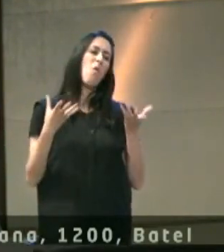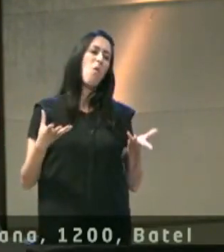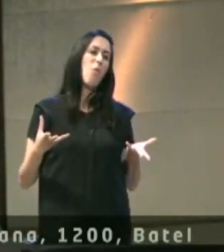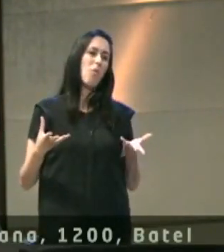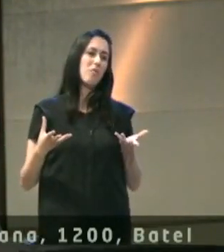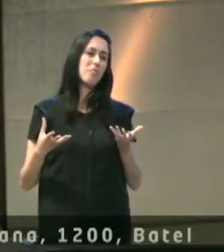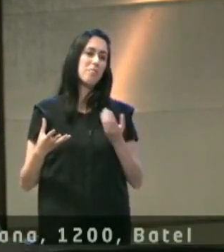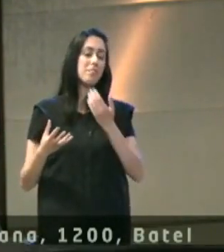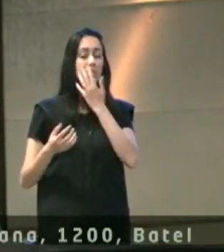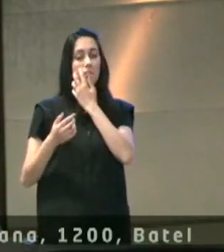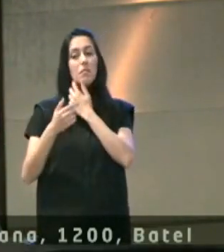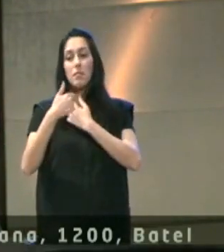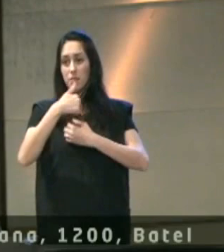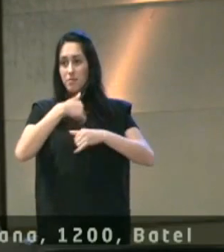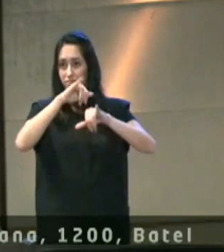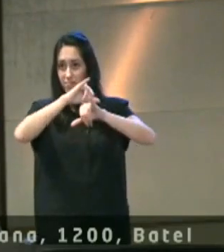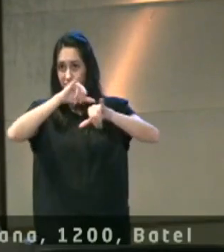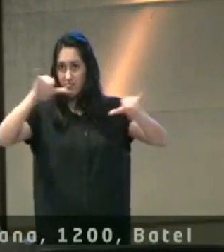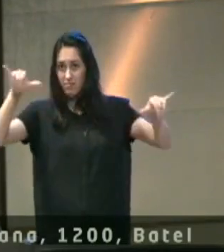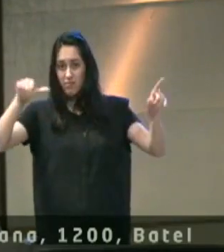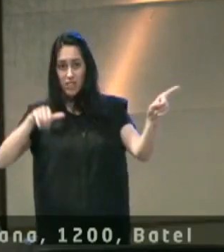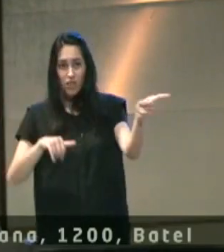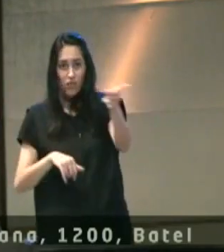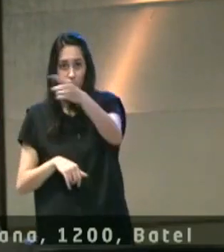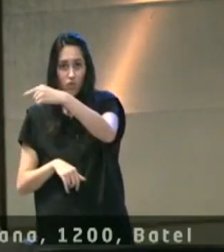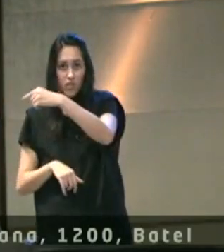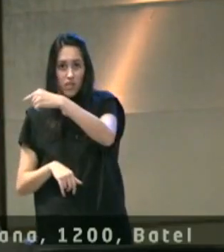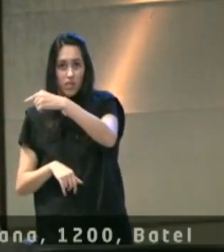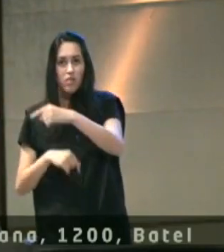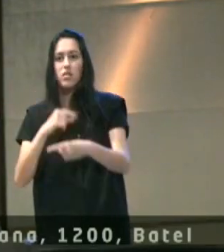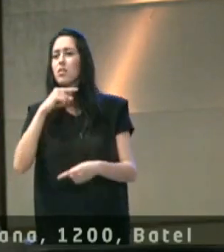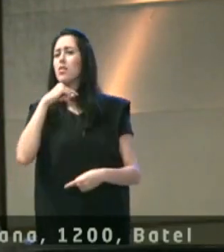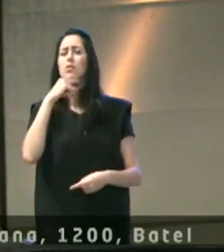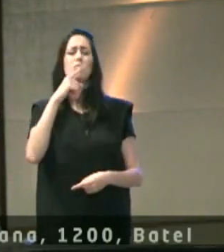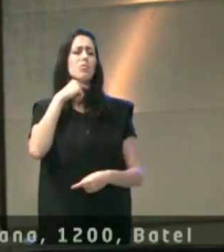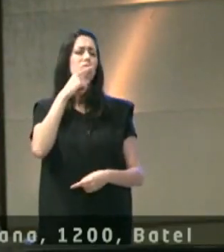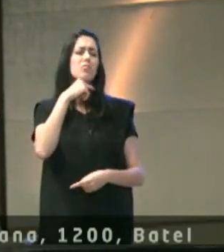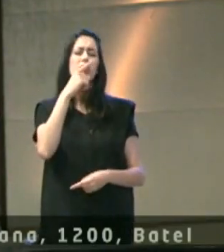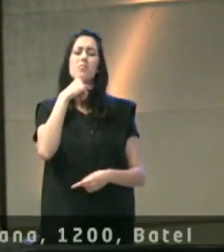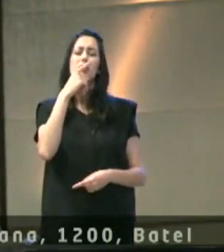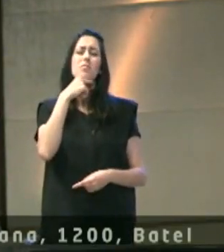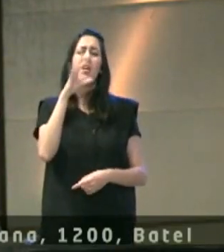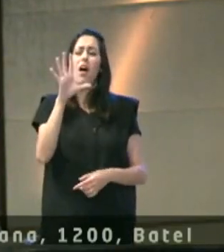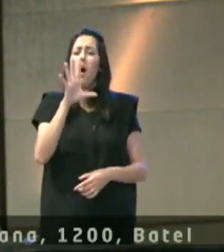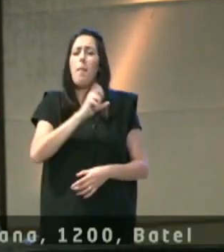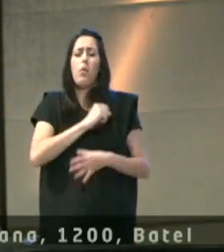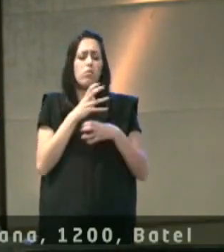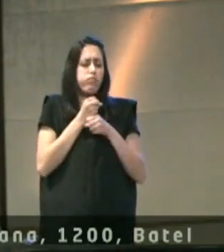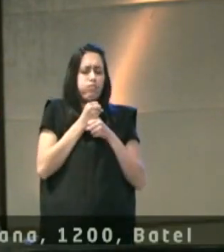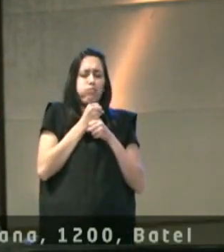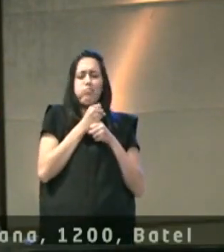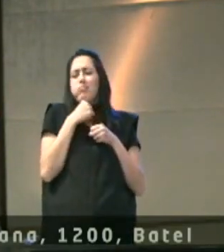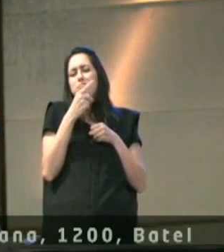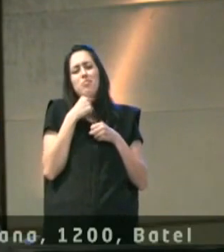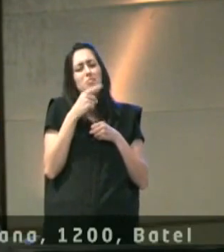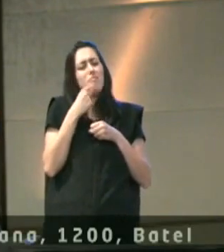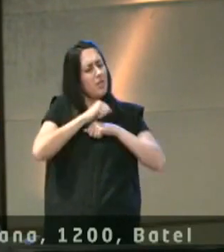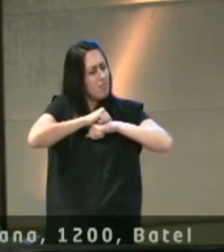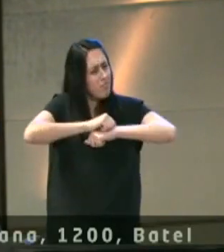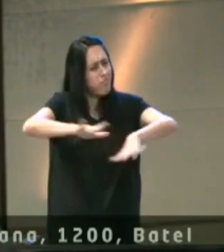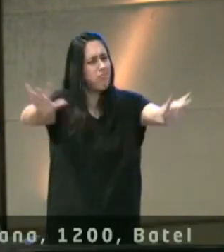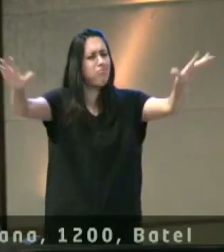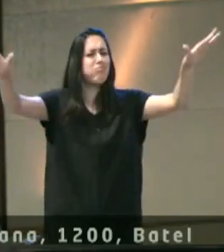E eu quero dizer para você, ninguém segura o rastro do testemunho do amor.